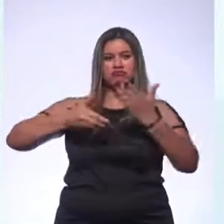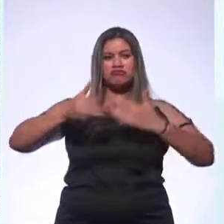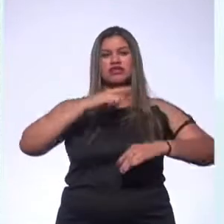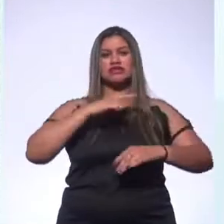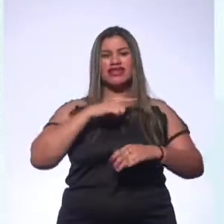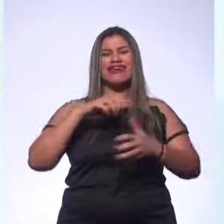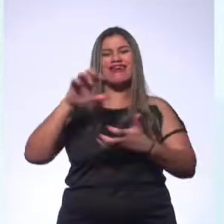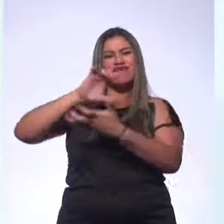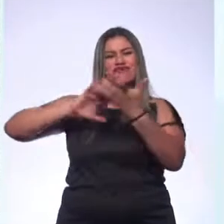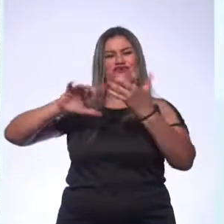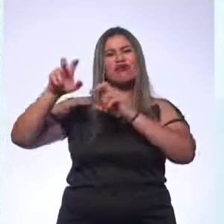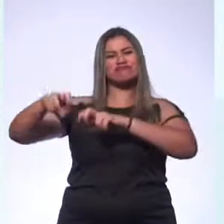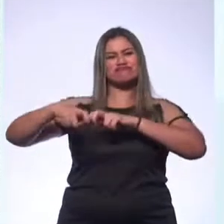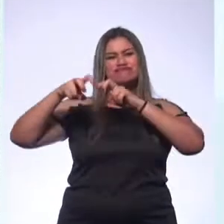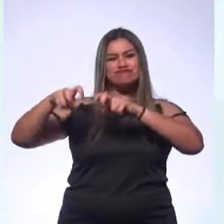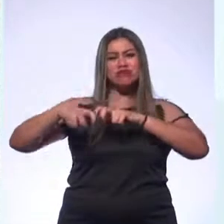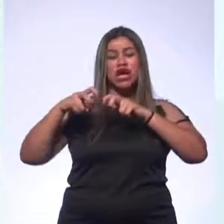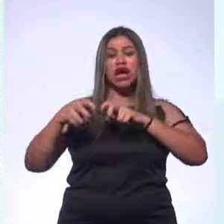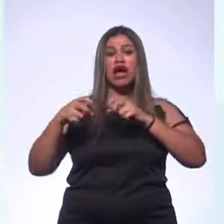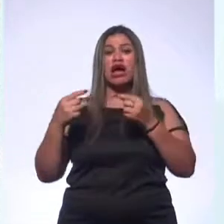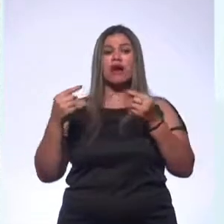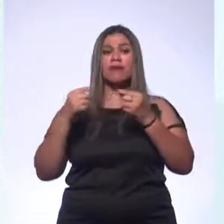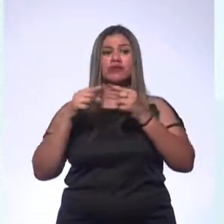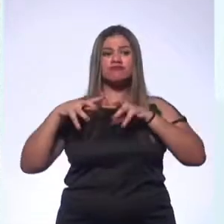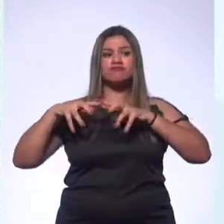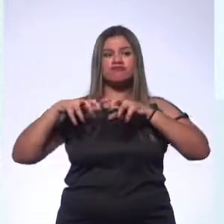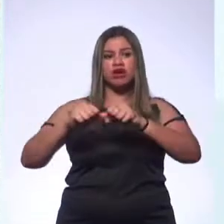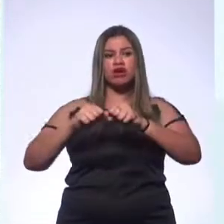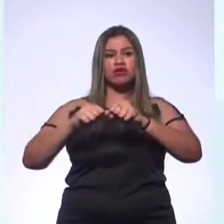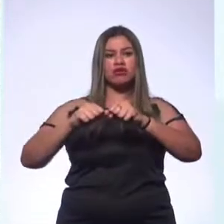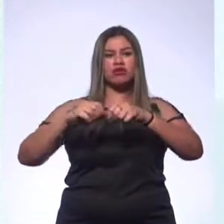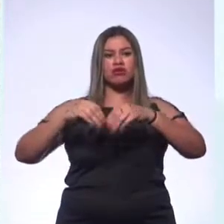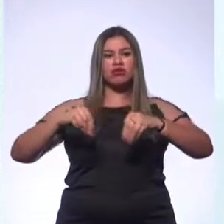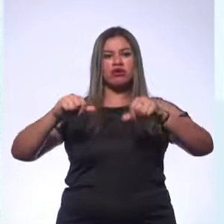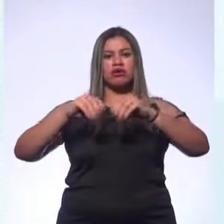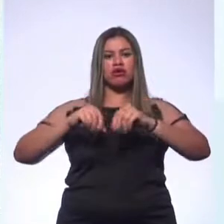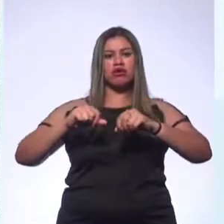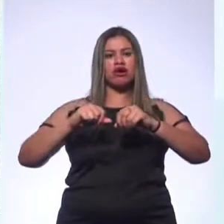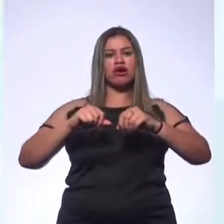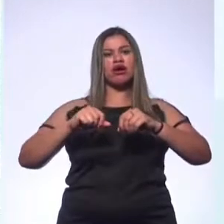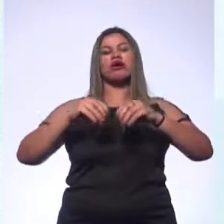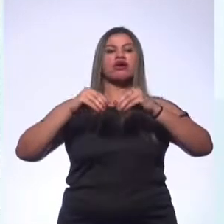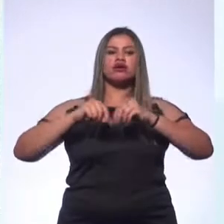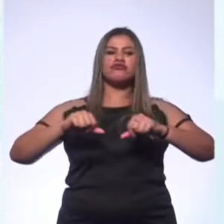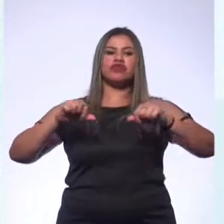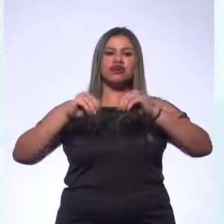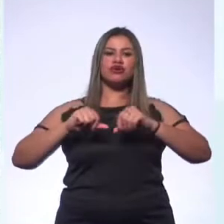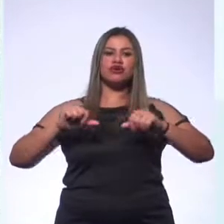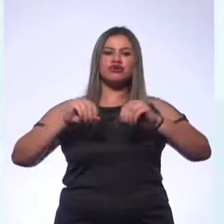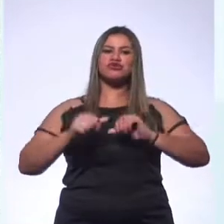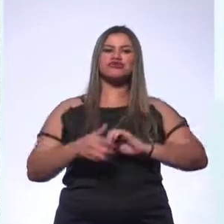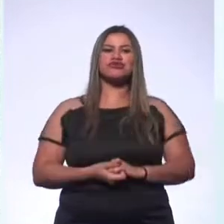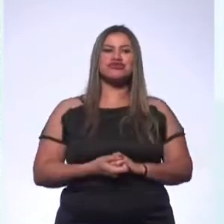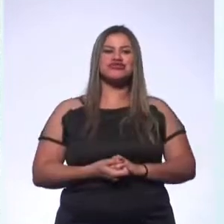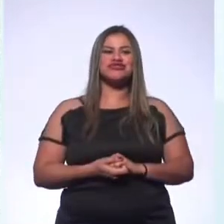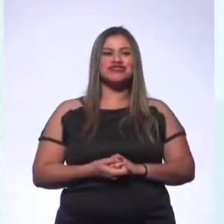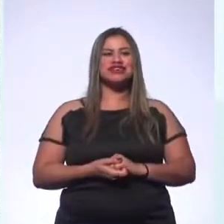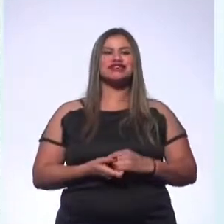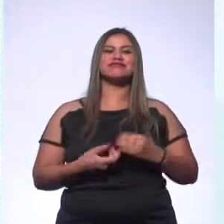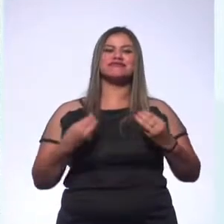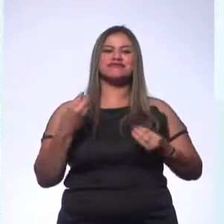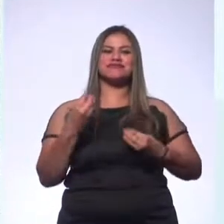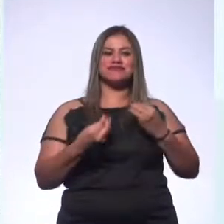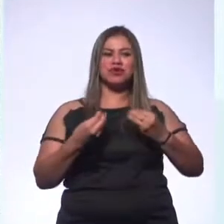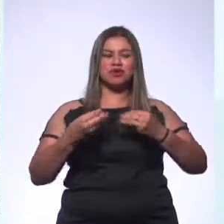reforma agrária, uma expropriação da terra, com a abolição da propriedade privada e a estatização